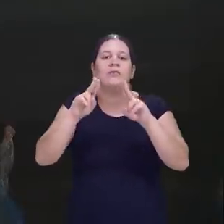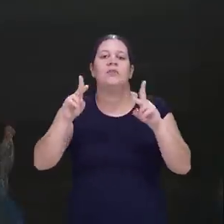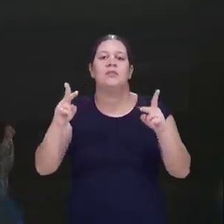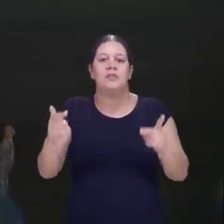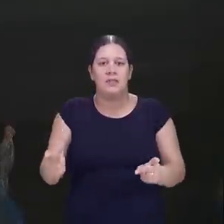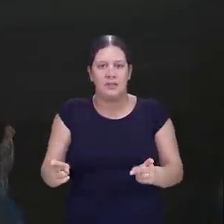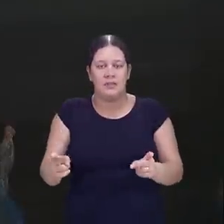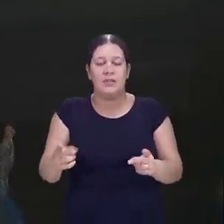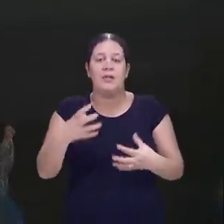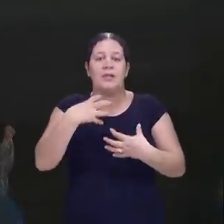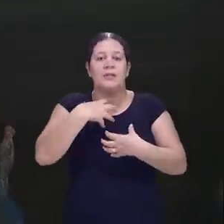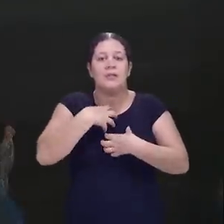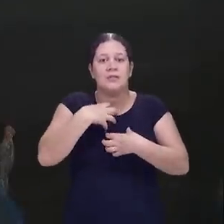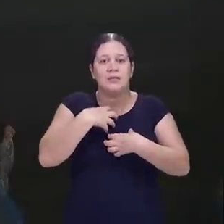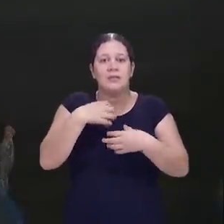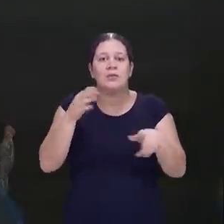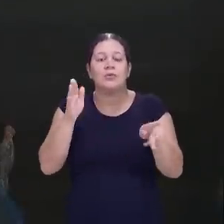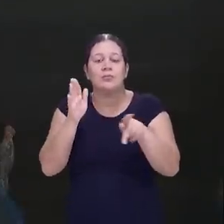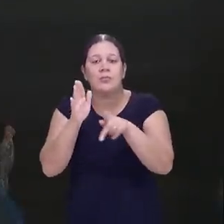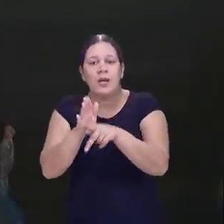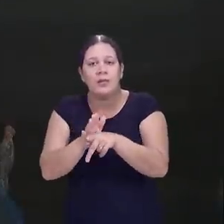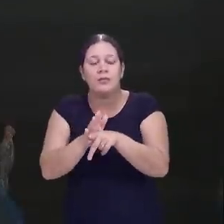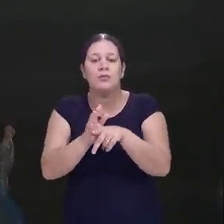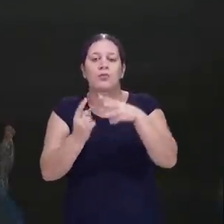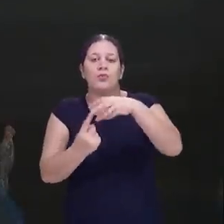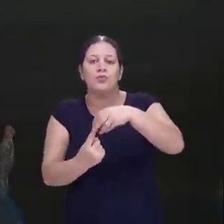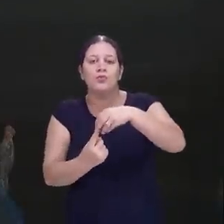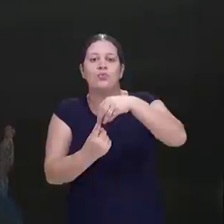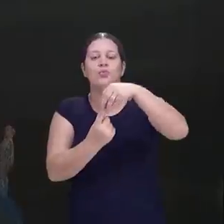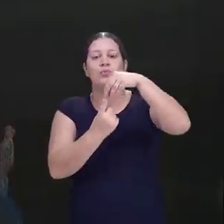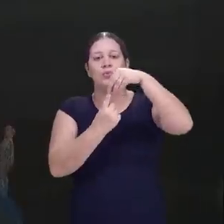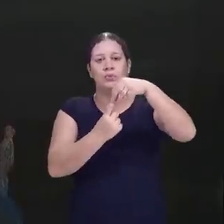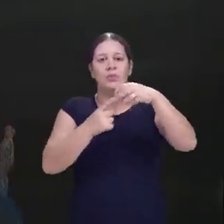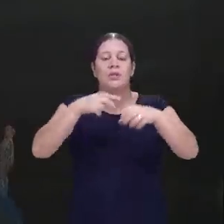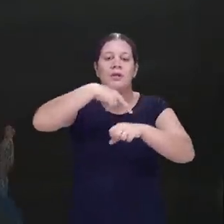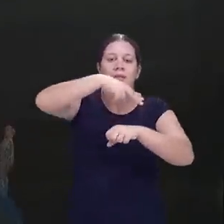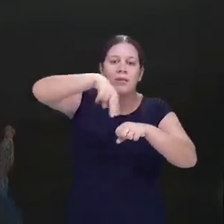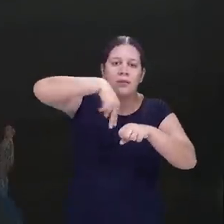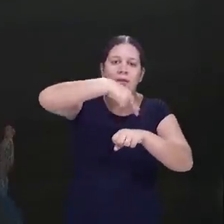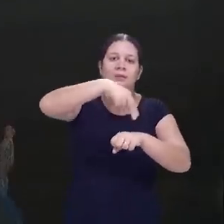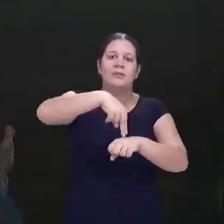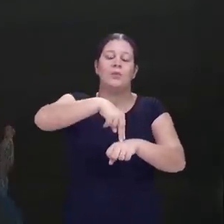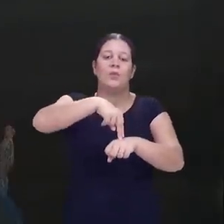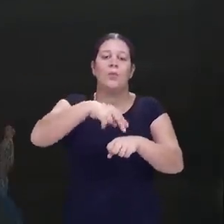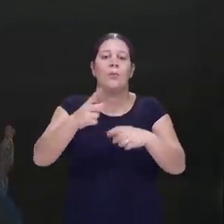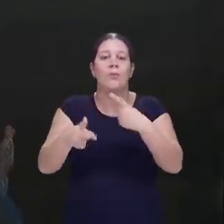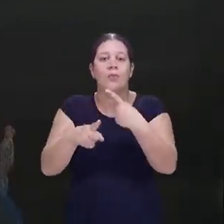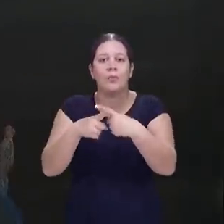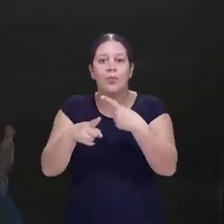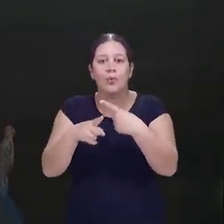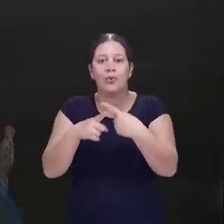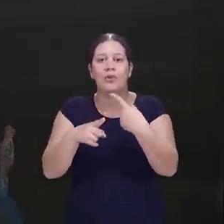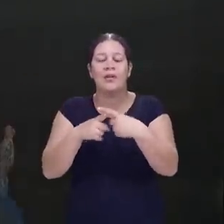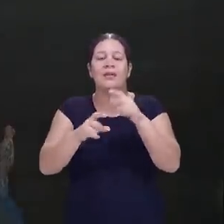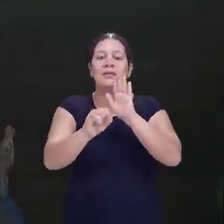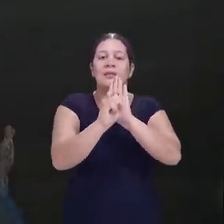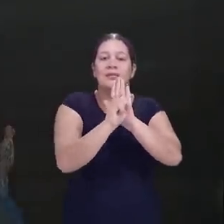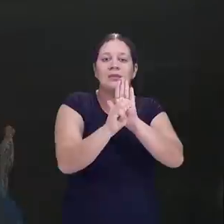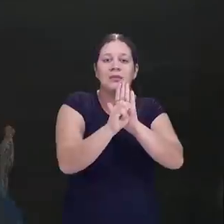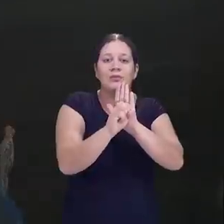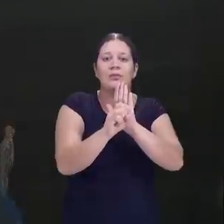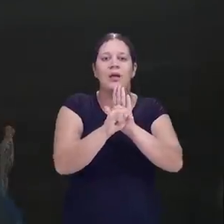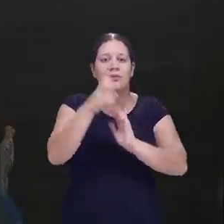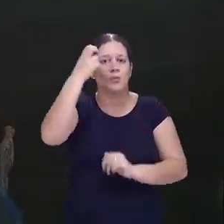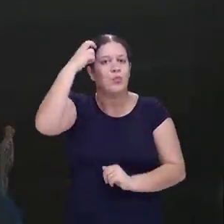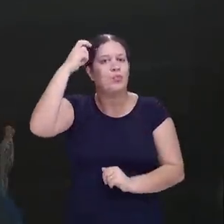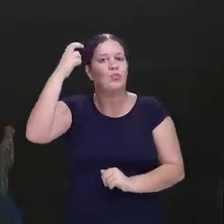sírio, mas eles se sentem parte de uma única nação, a nação curda, porque eles têm traços